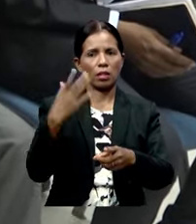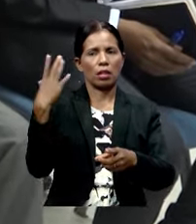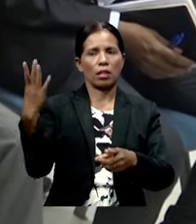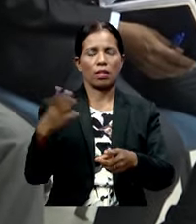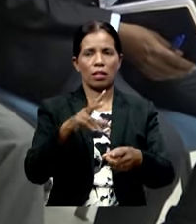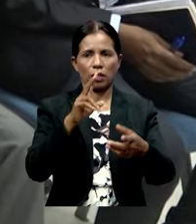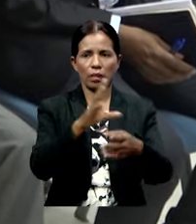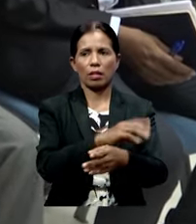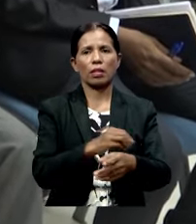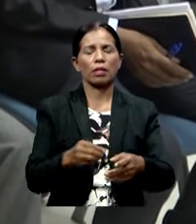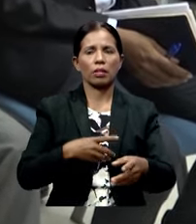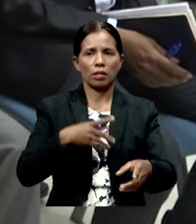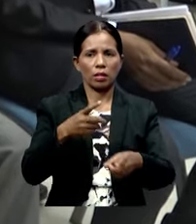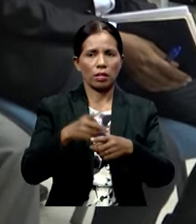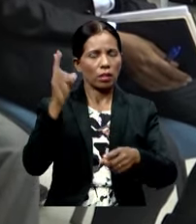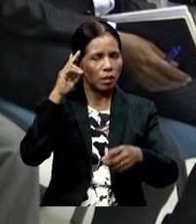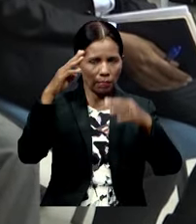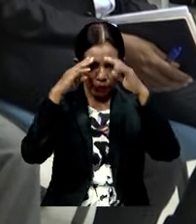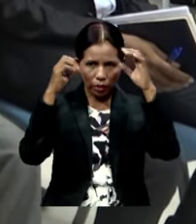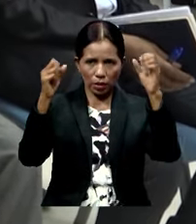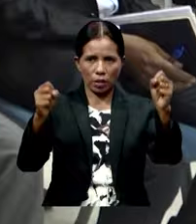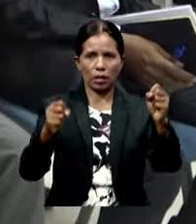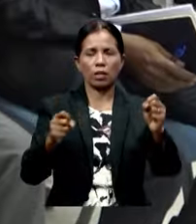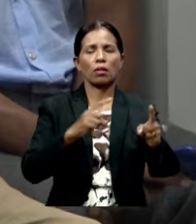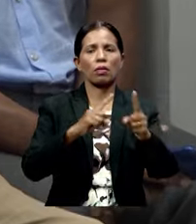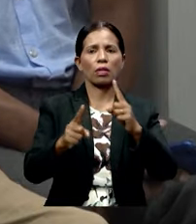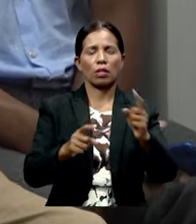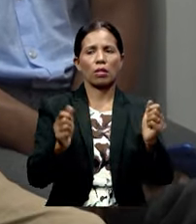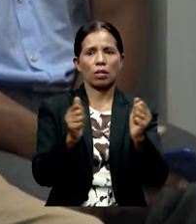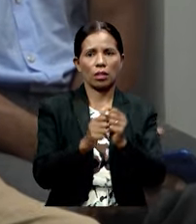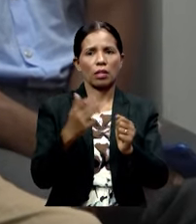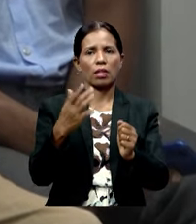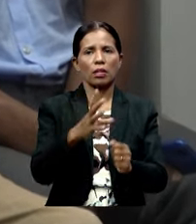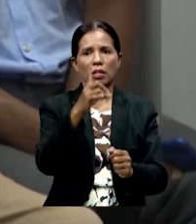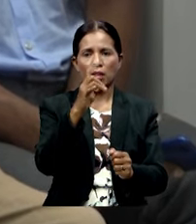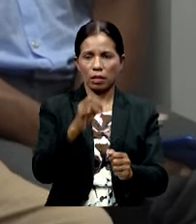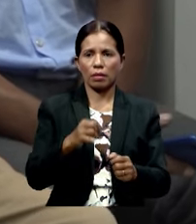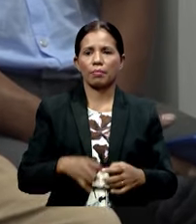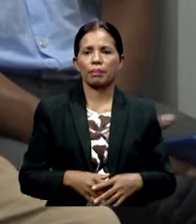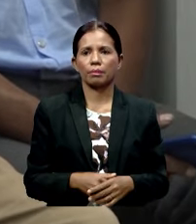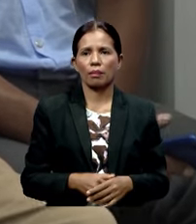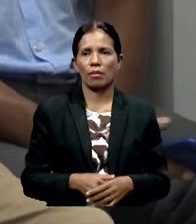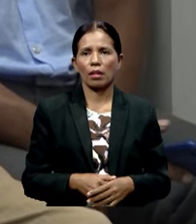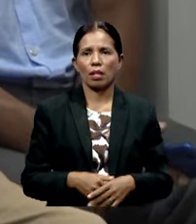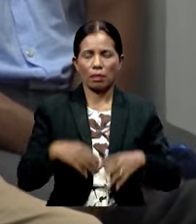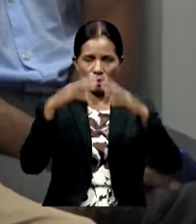lei, vai pedir. Presidente da República, colia ia aitar claro, e di, presidente